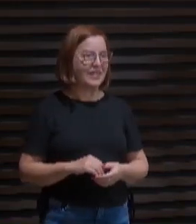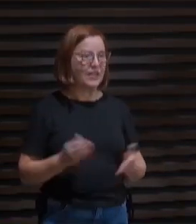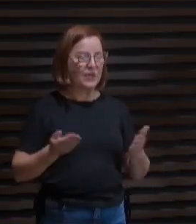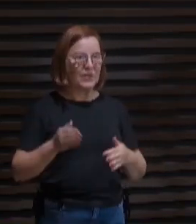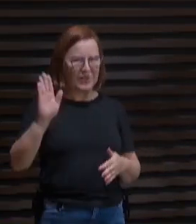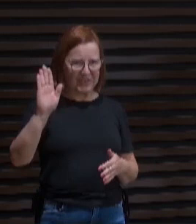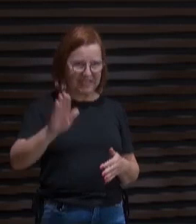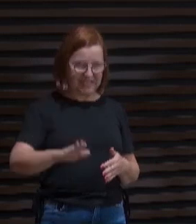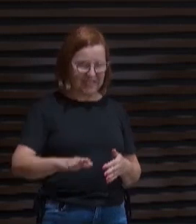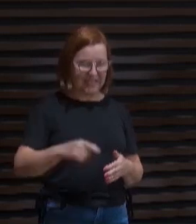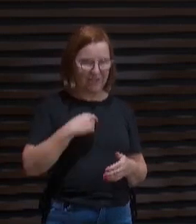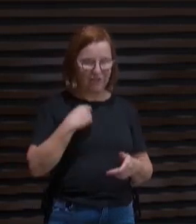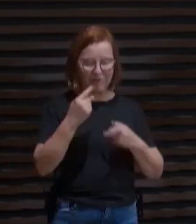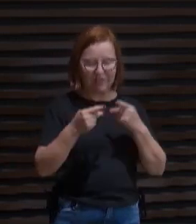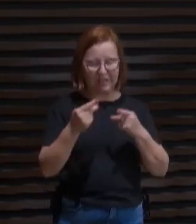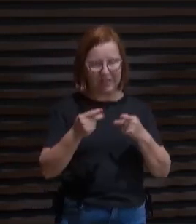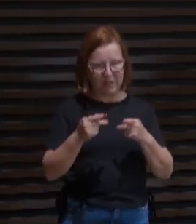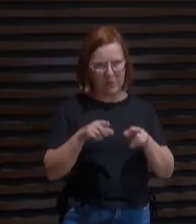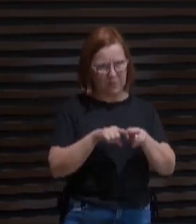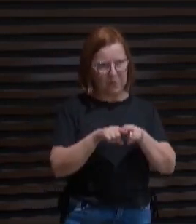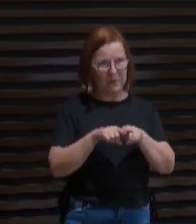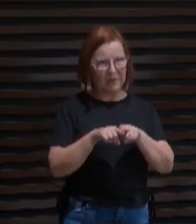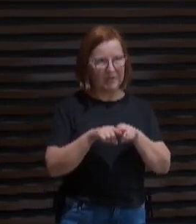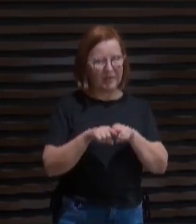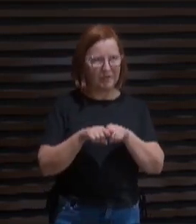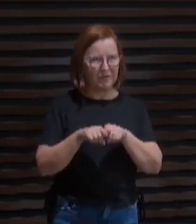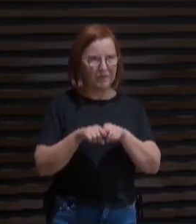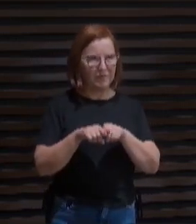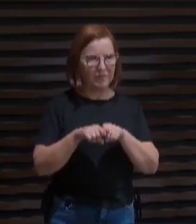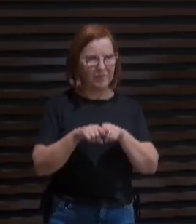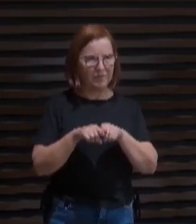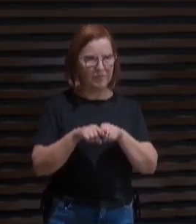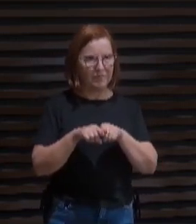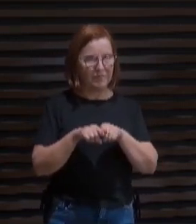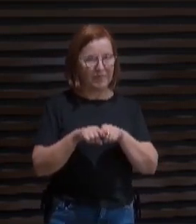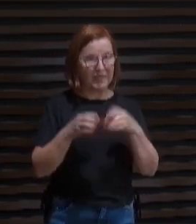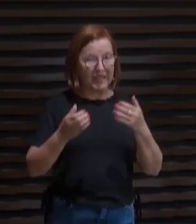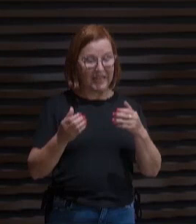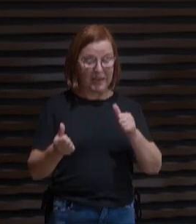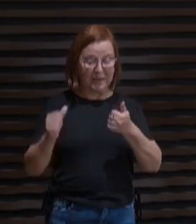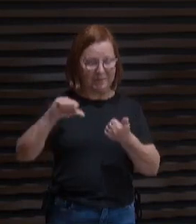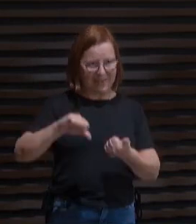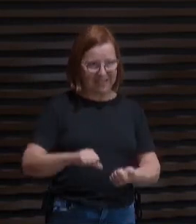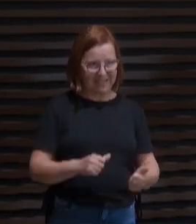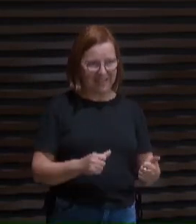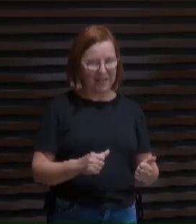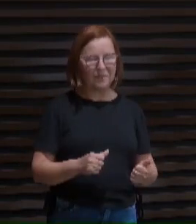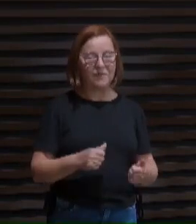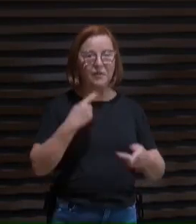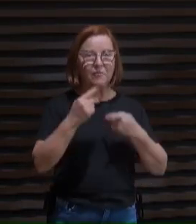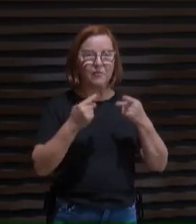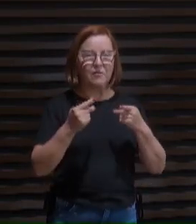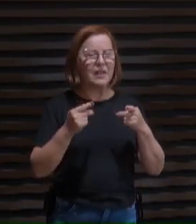com os irmãos que estão aí, os candidatos ao batismo, e nós falamos sobre a